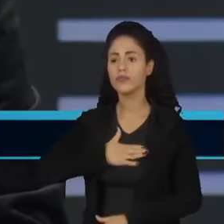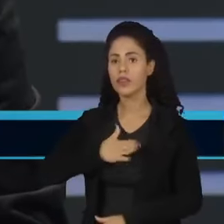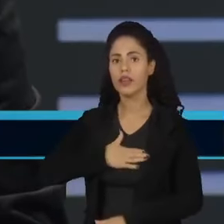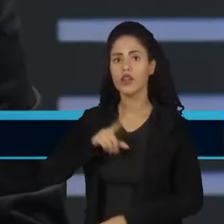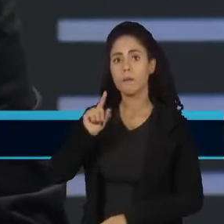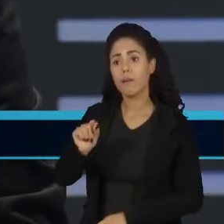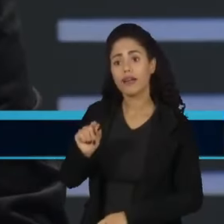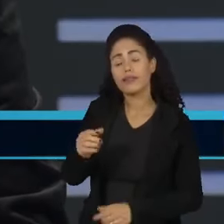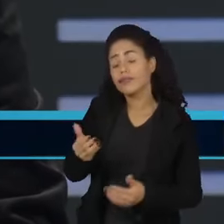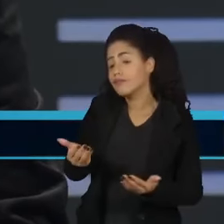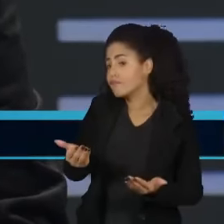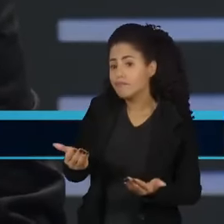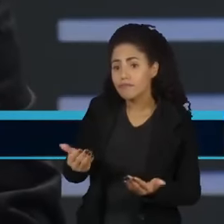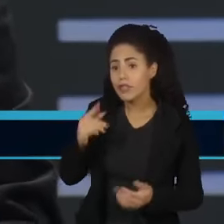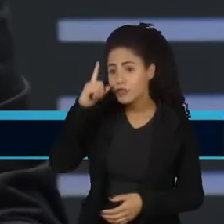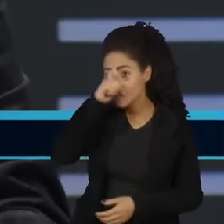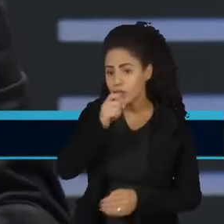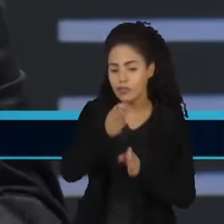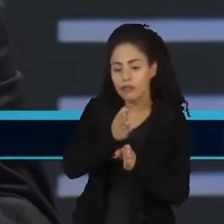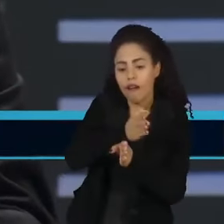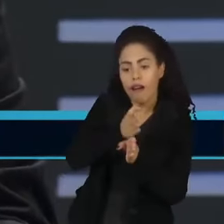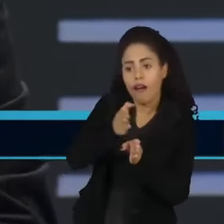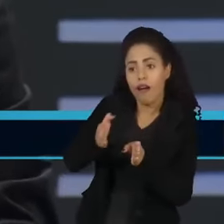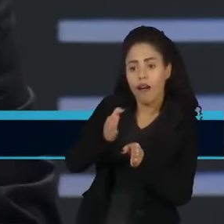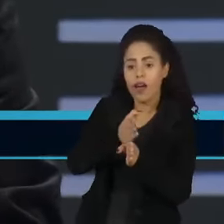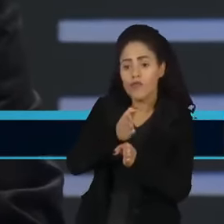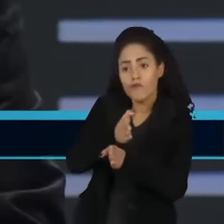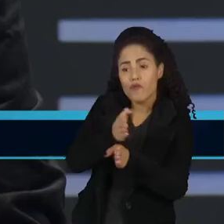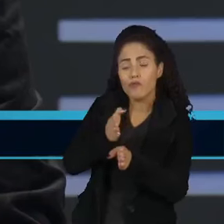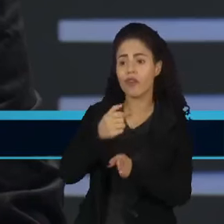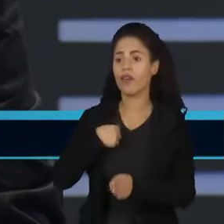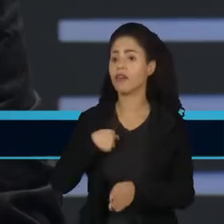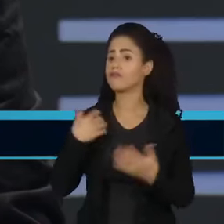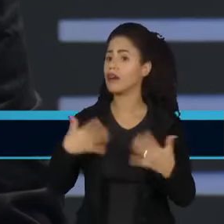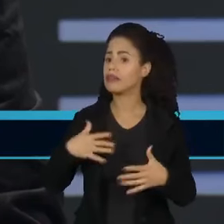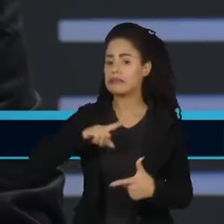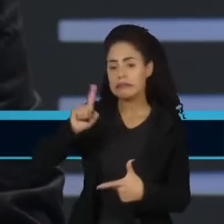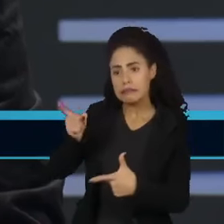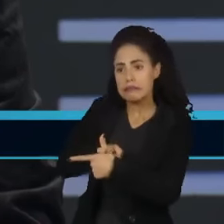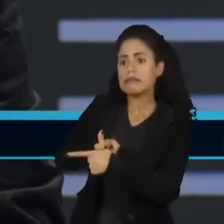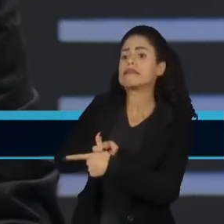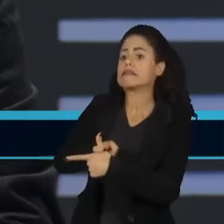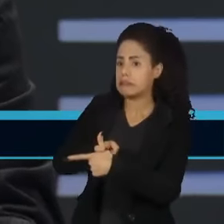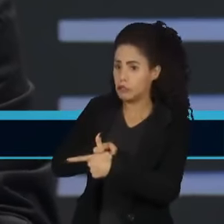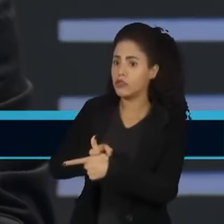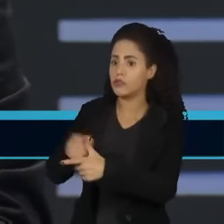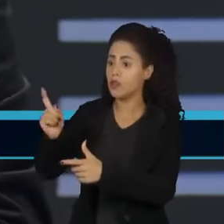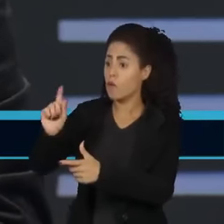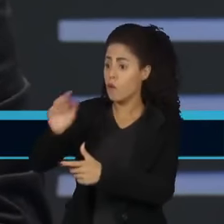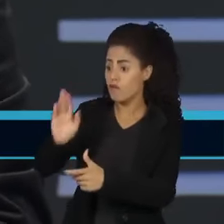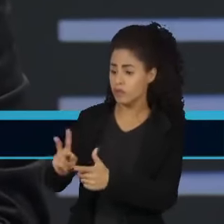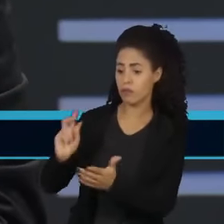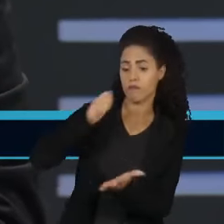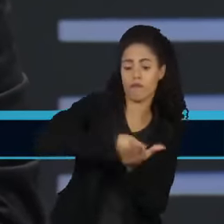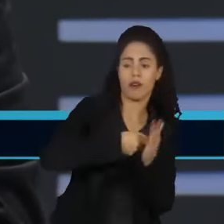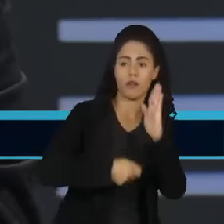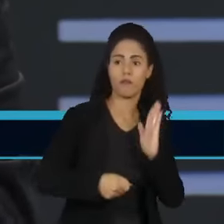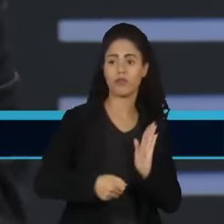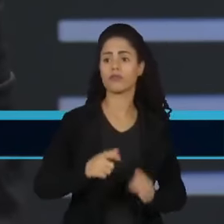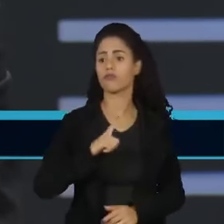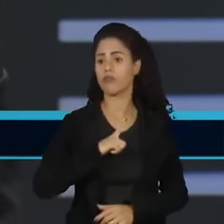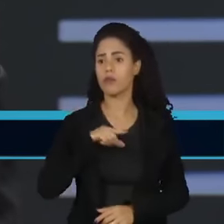Mil quilômetros de fronteira, uma dívida bilionária a Venezuela com o Brasil, mas é preciso deixar claro, não